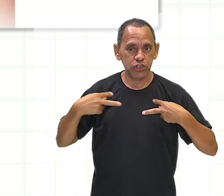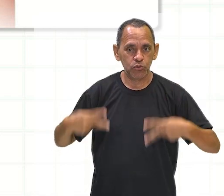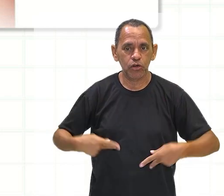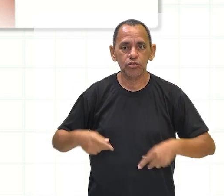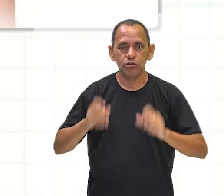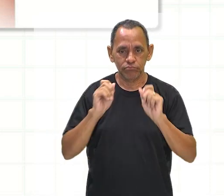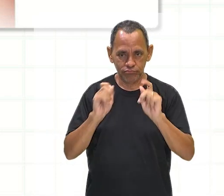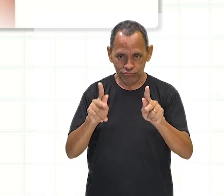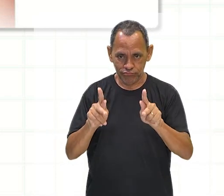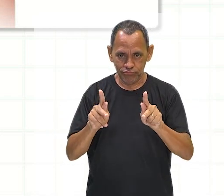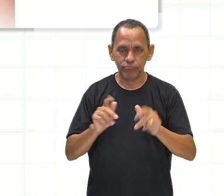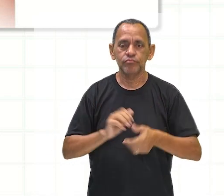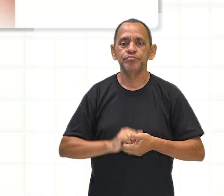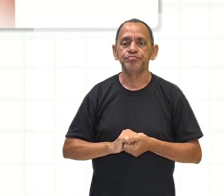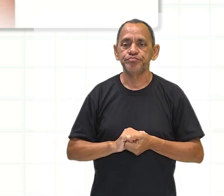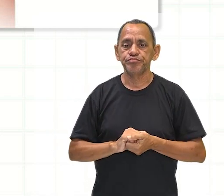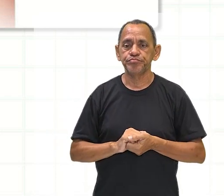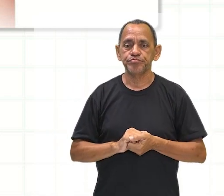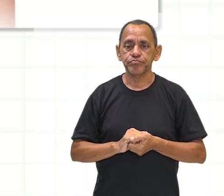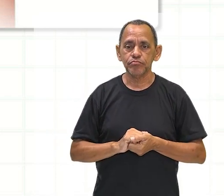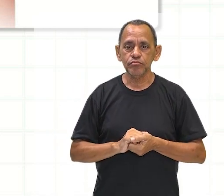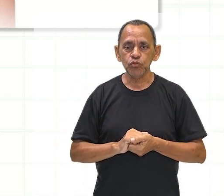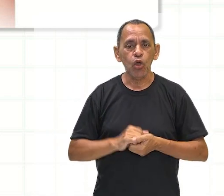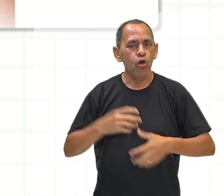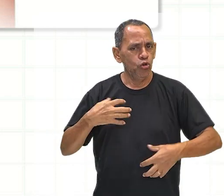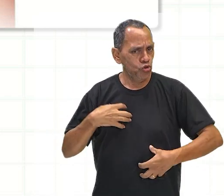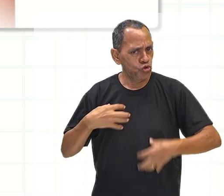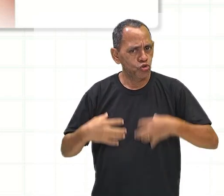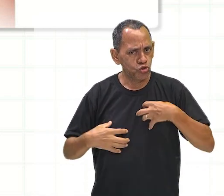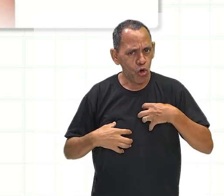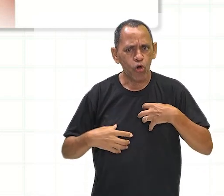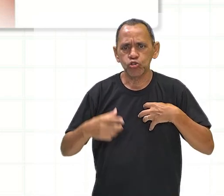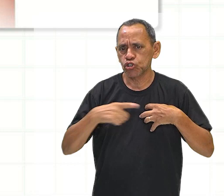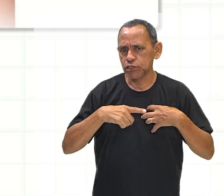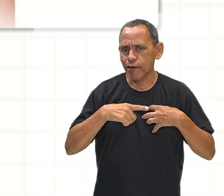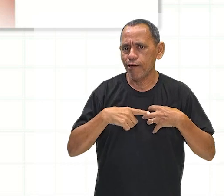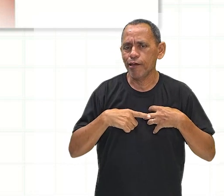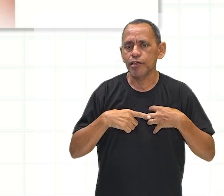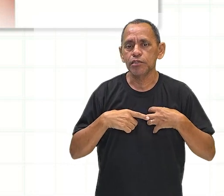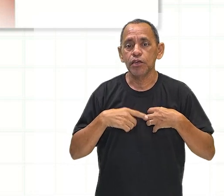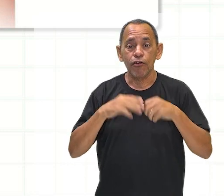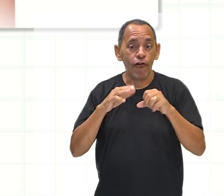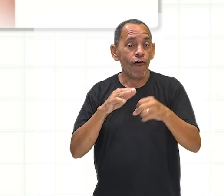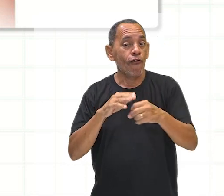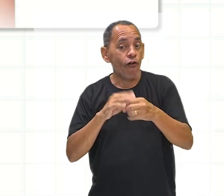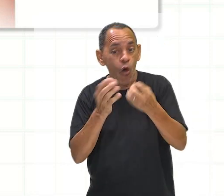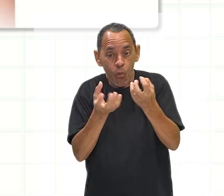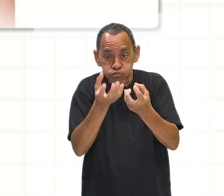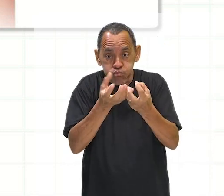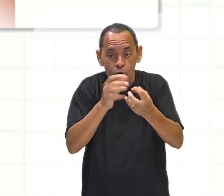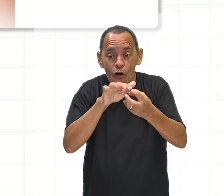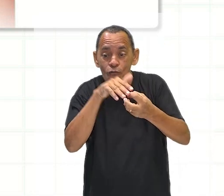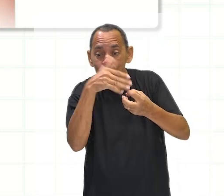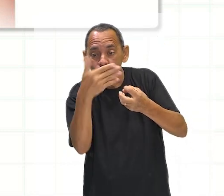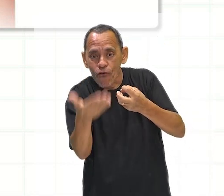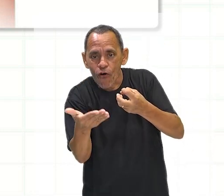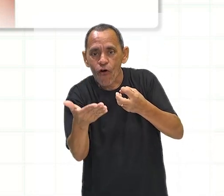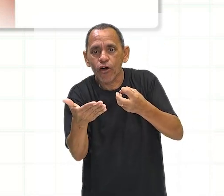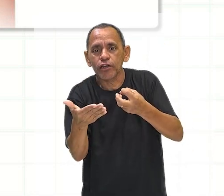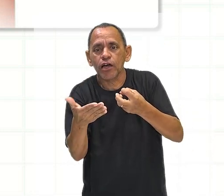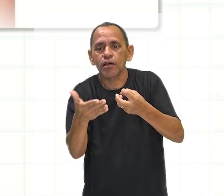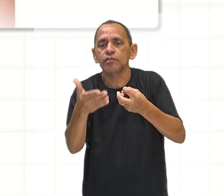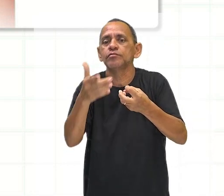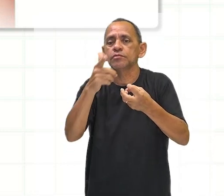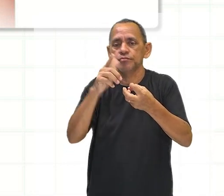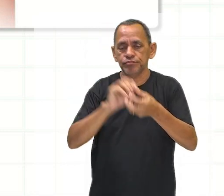observar, né, os órgãos que são os órgãos externos, né? E aí você observa aqui os testículos dentro dessa bolsa,